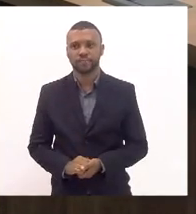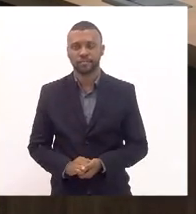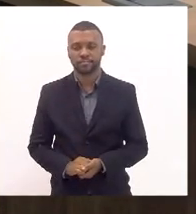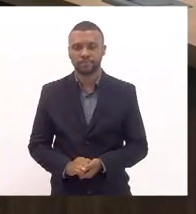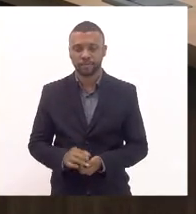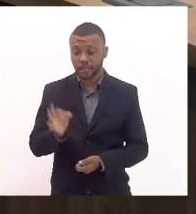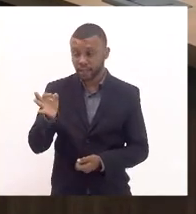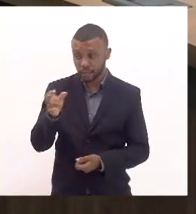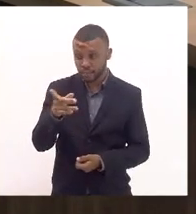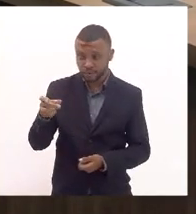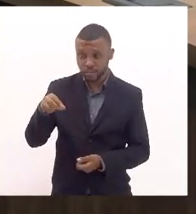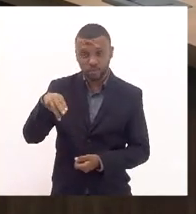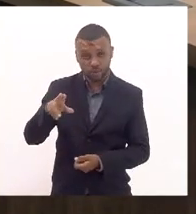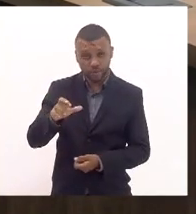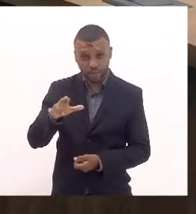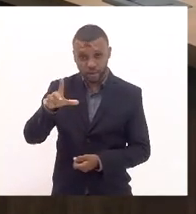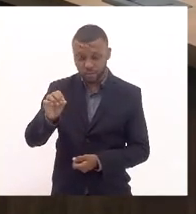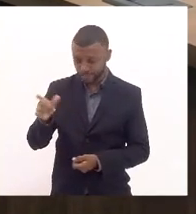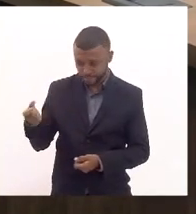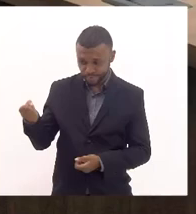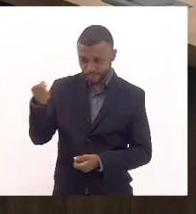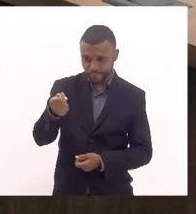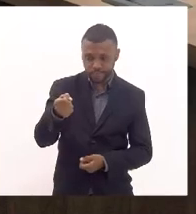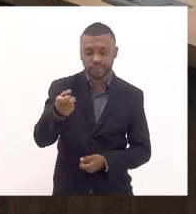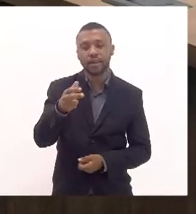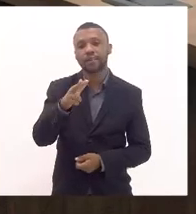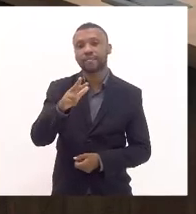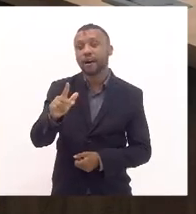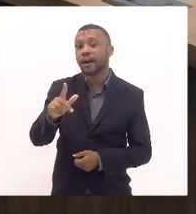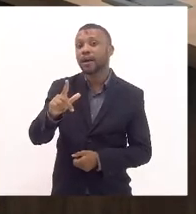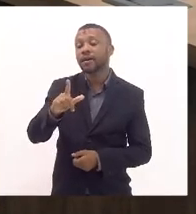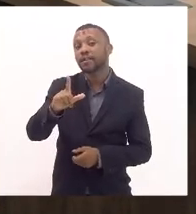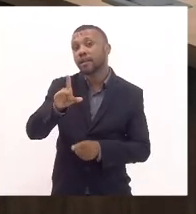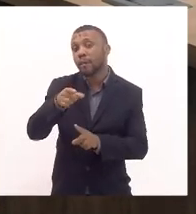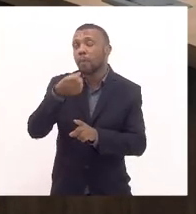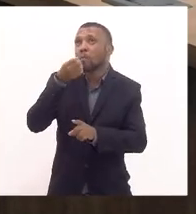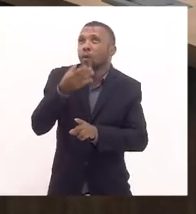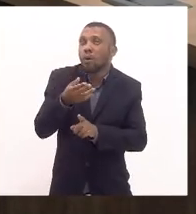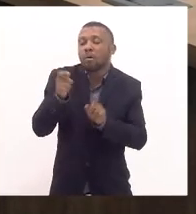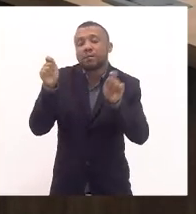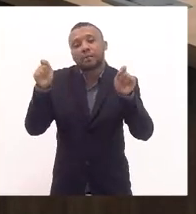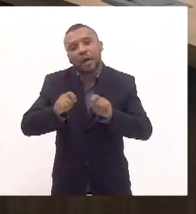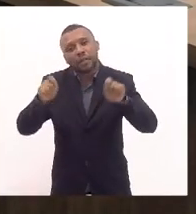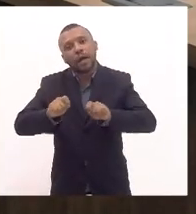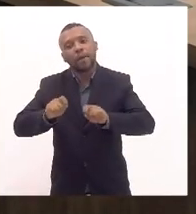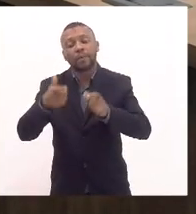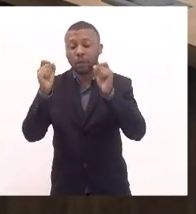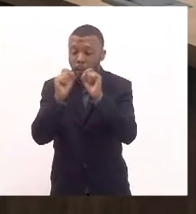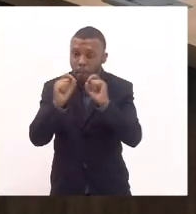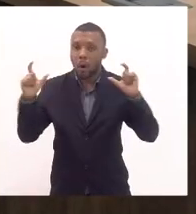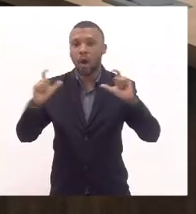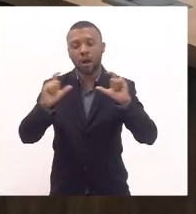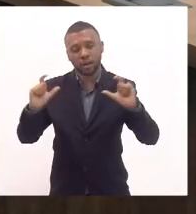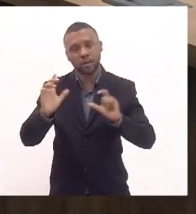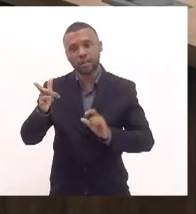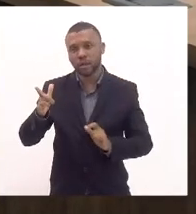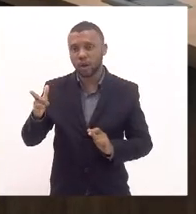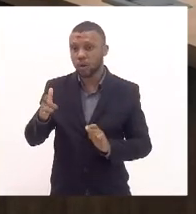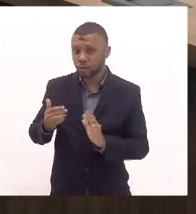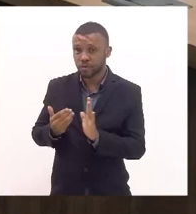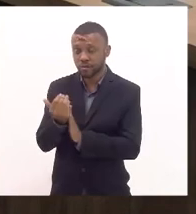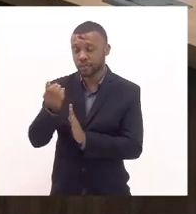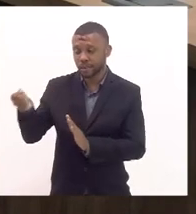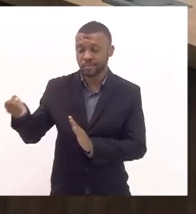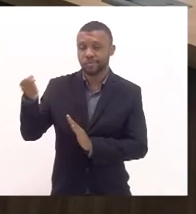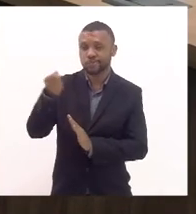Murilo do Senhor Murilo vai ser positivo ou seja que vai servir de um alerta já que ele tá sendo reconduzido